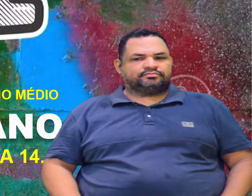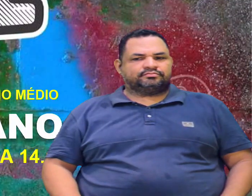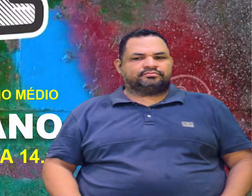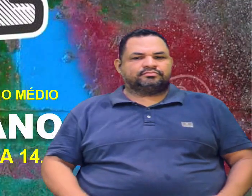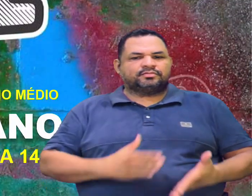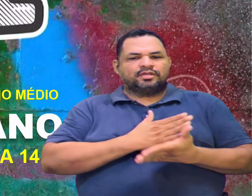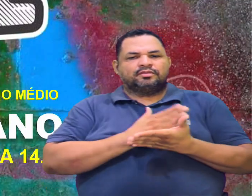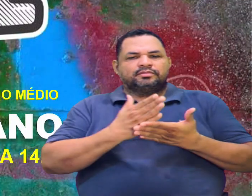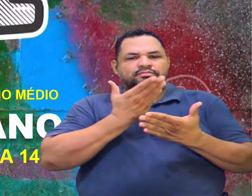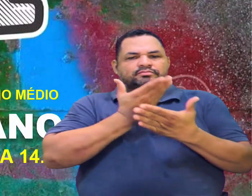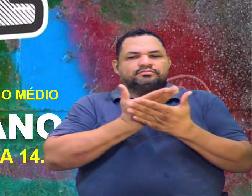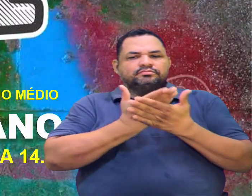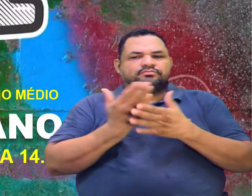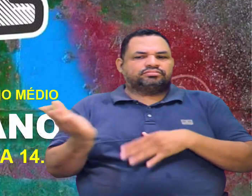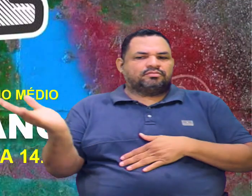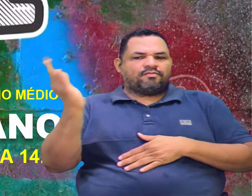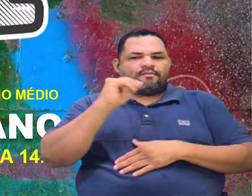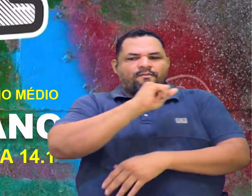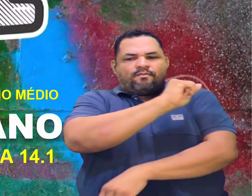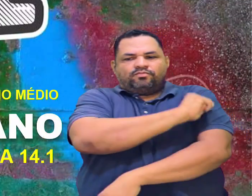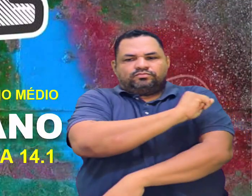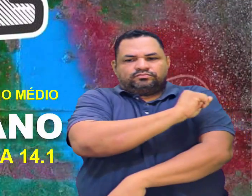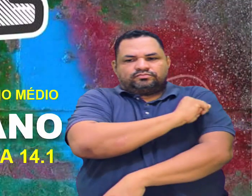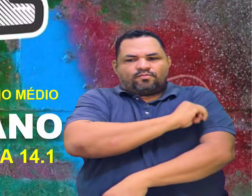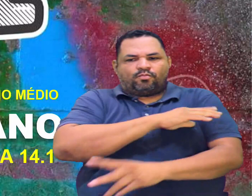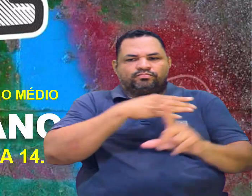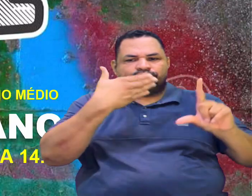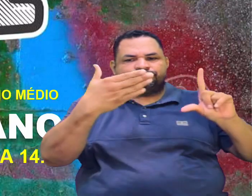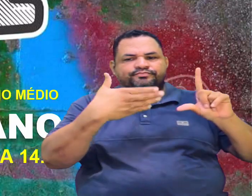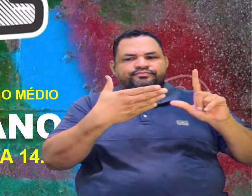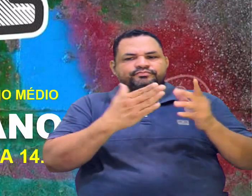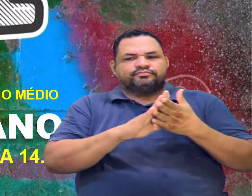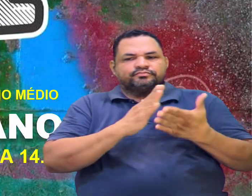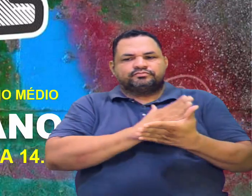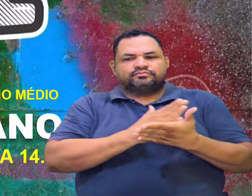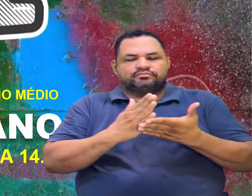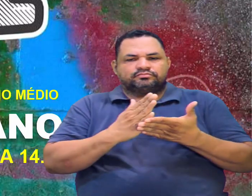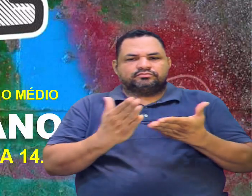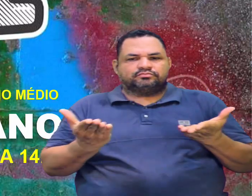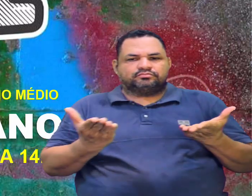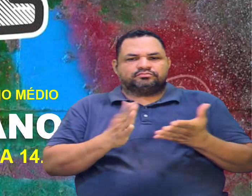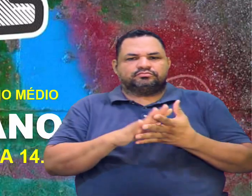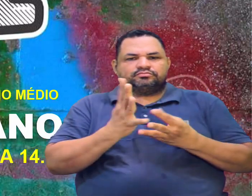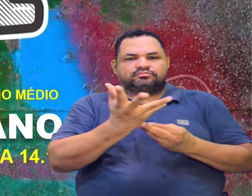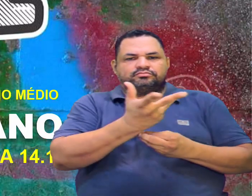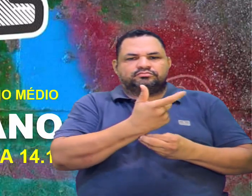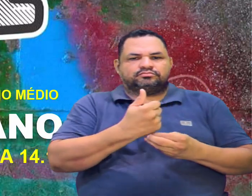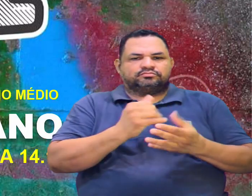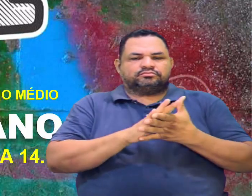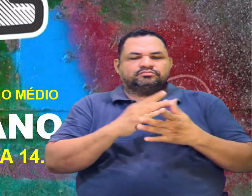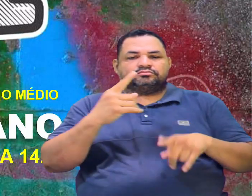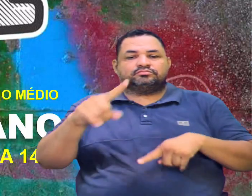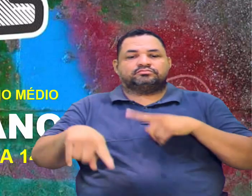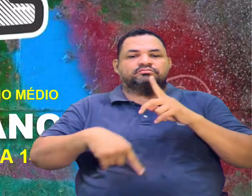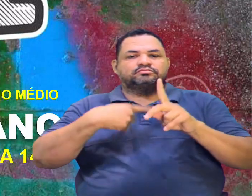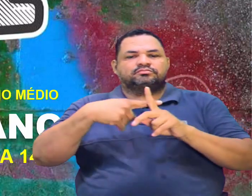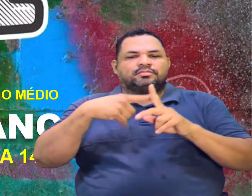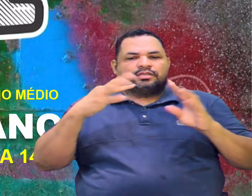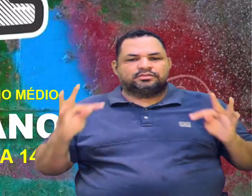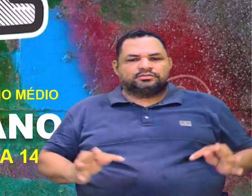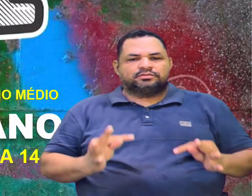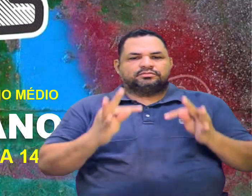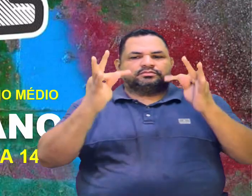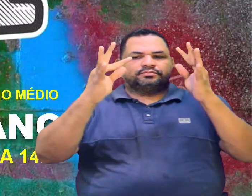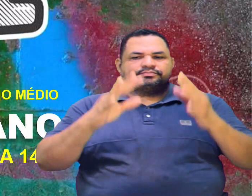para a gente começar a nossa aula. Vamos lá, aluno, vamos lá para a nossa tela, para a gente começar hoje arte e tecnologia,